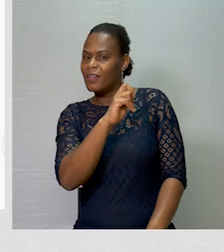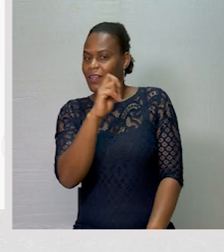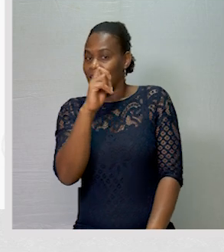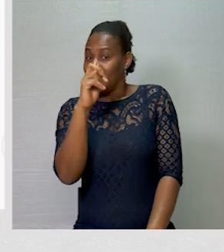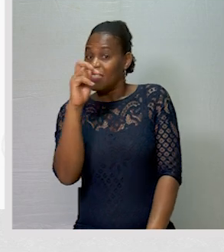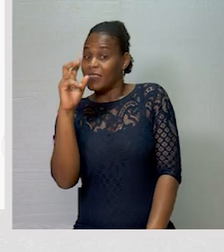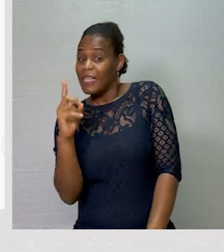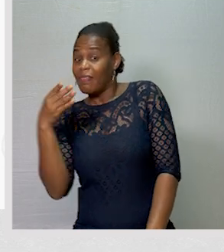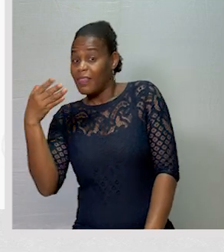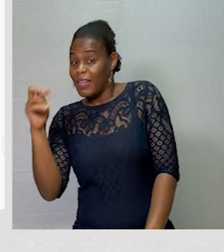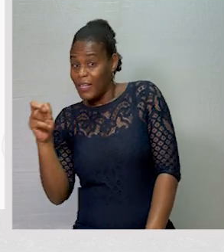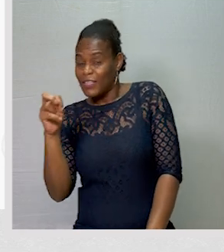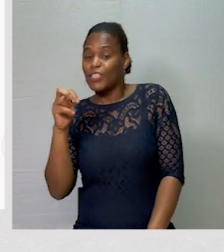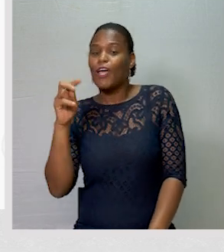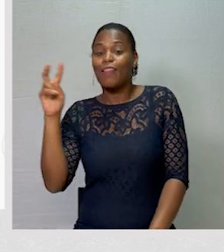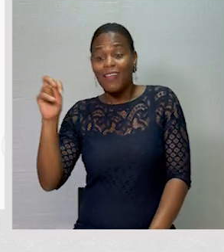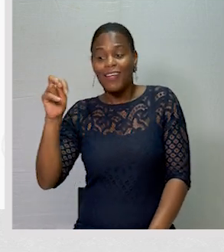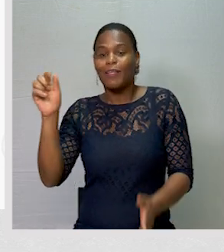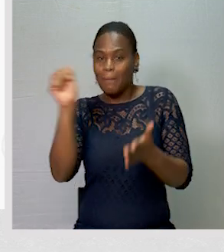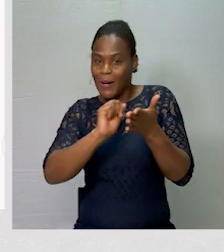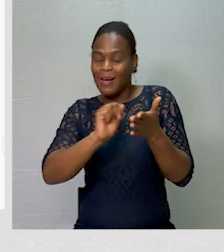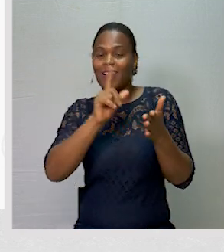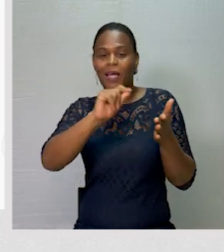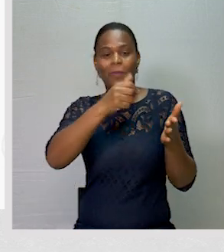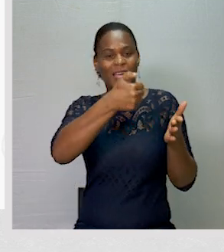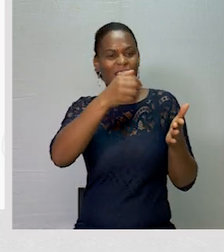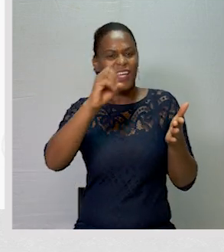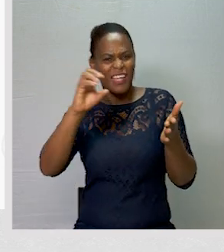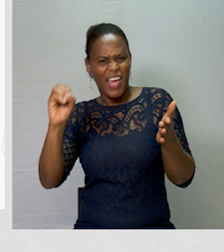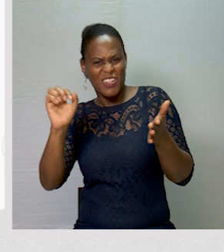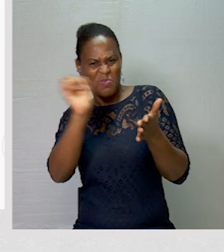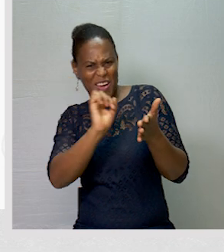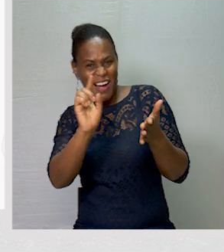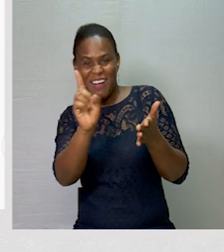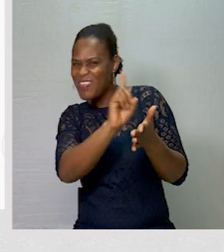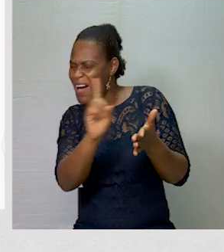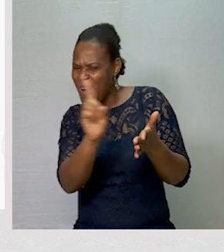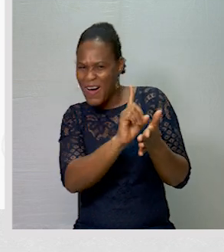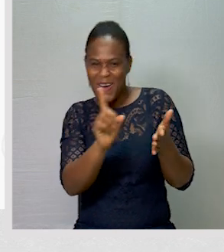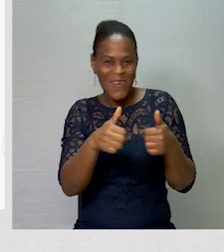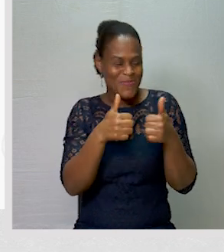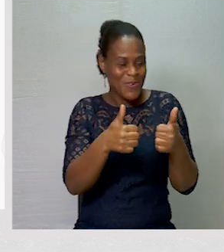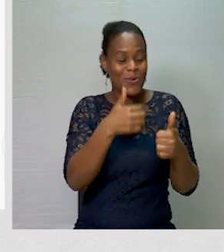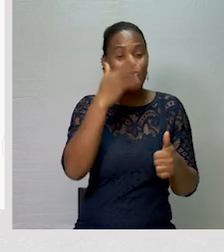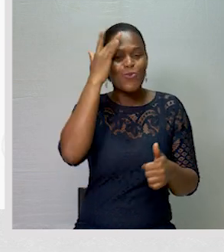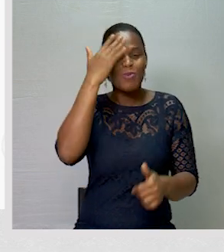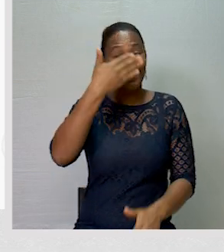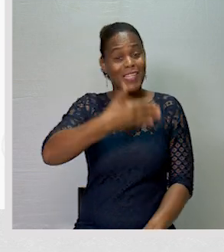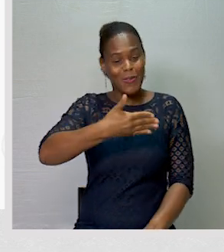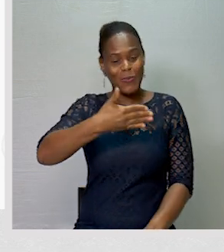363, muito bem, termina em 3. E por último, o 500, não é? Não, muito bem. O